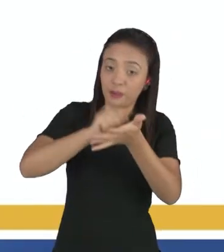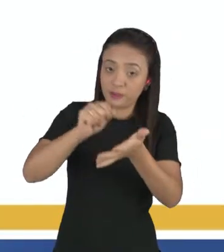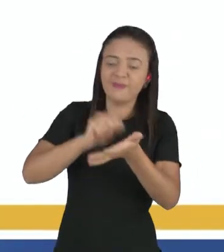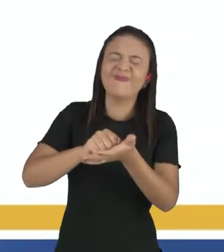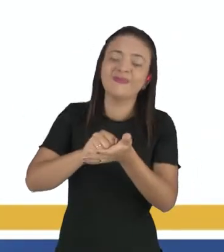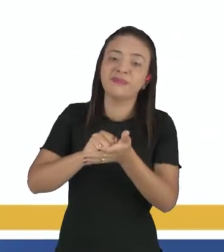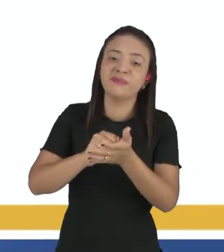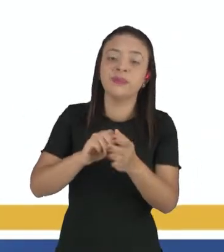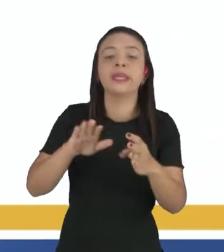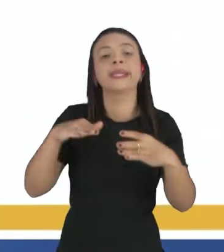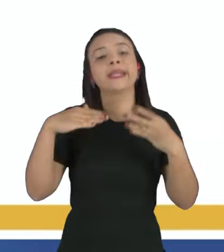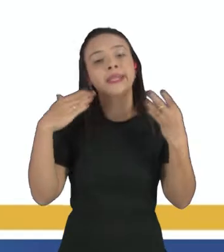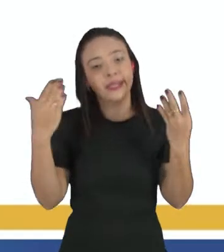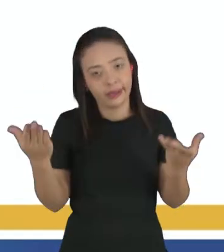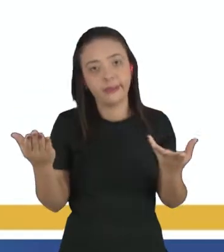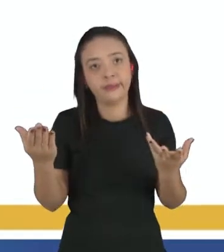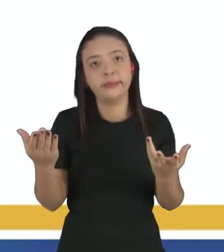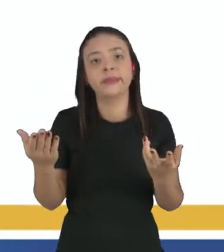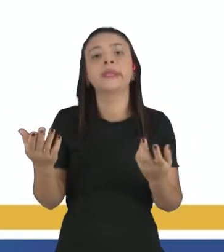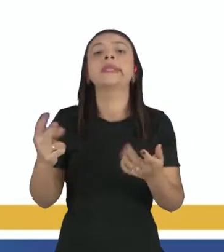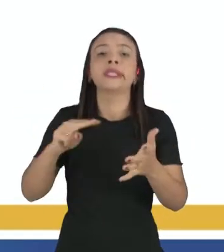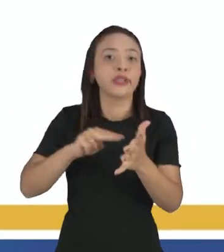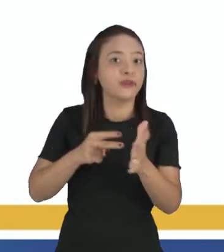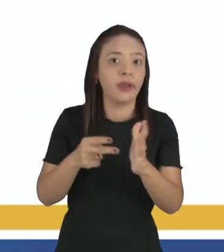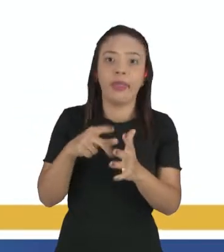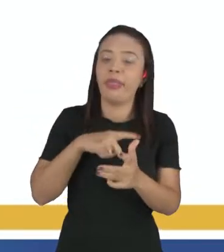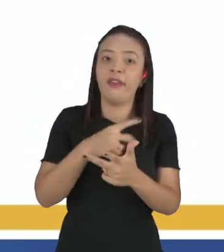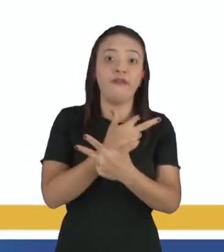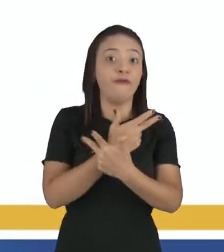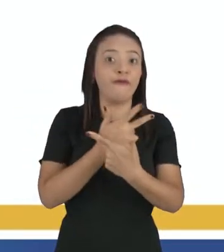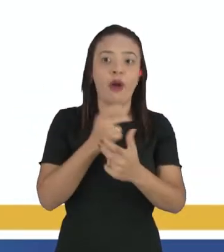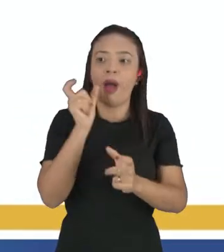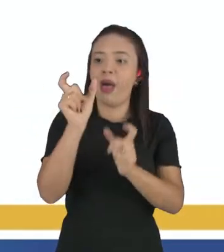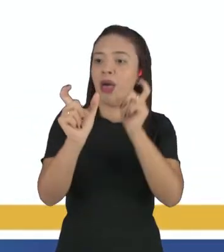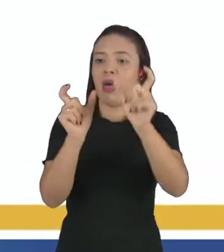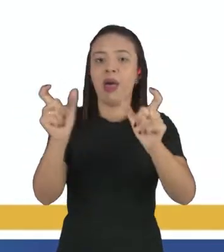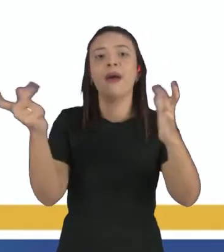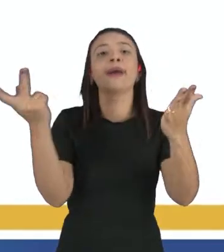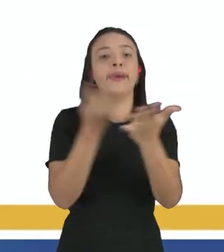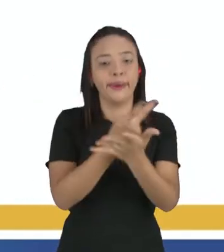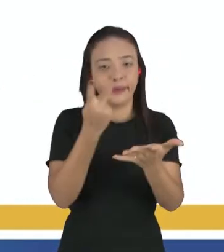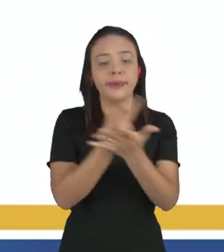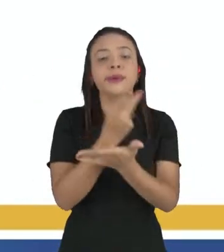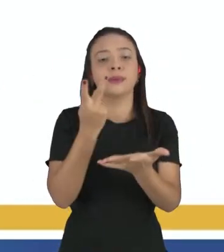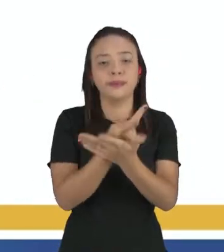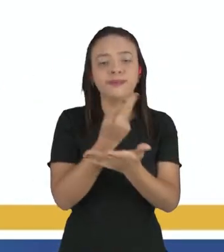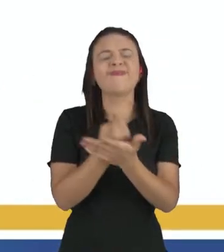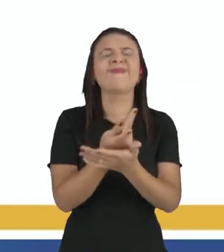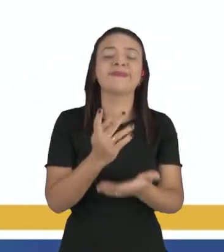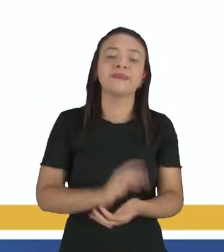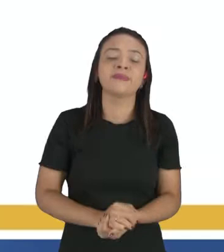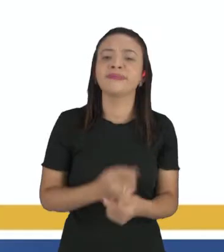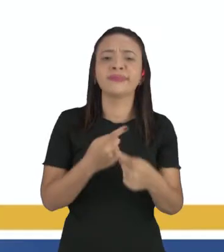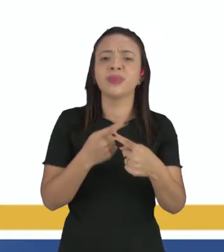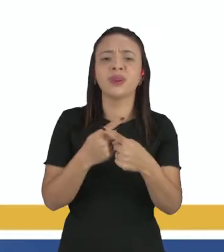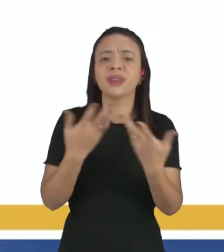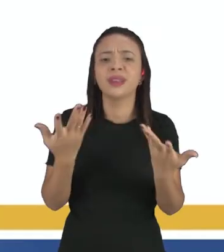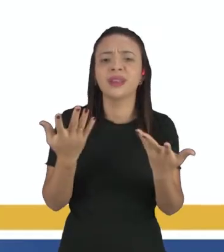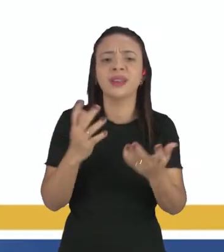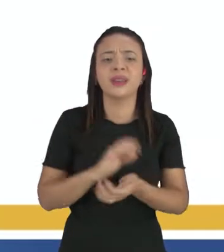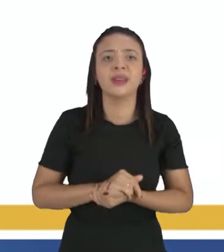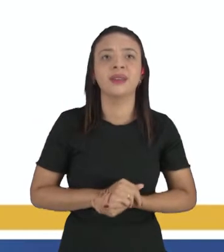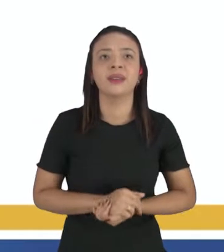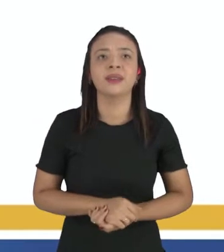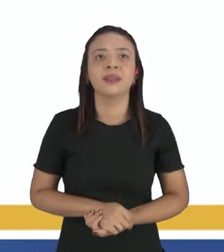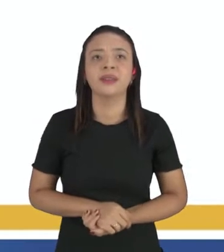ortografia, certamente esse post tem muitos problemas. Então, por que isso acontece?